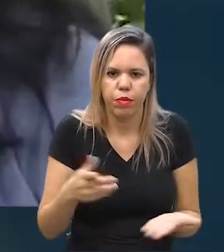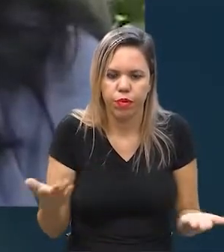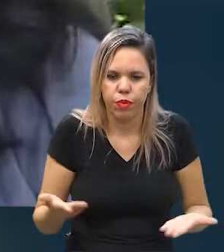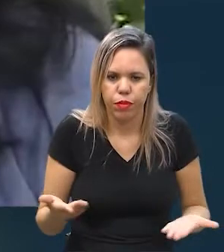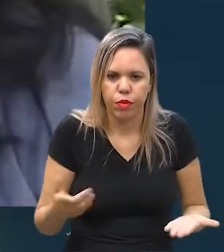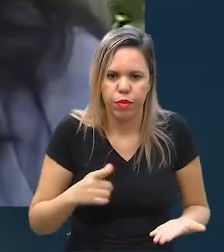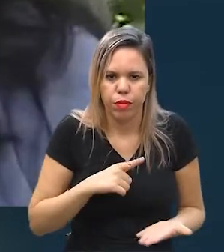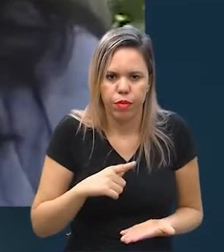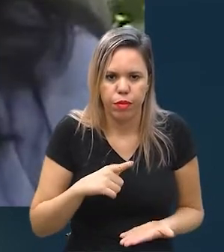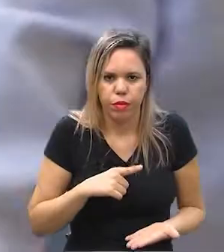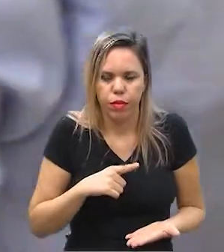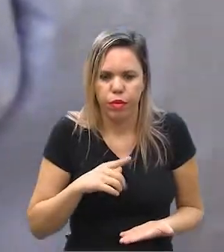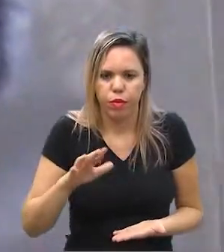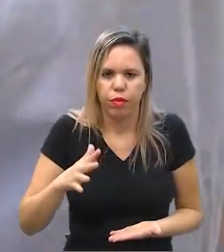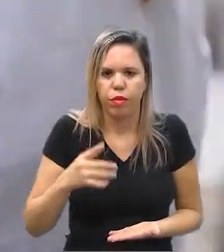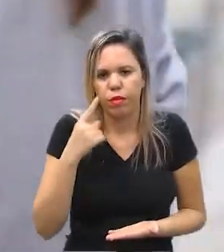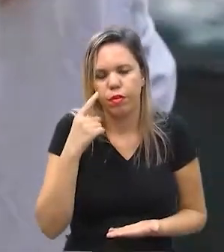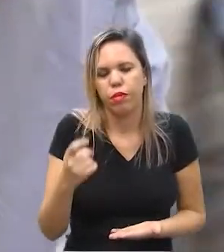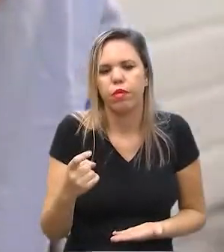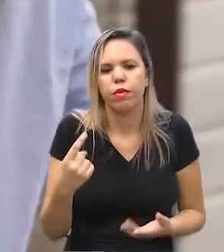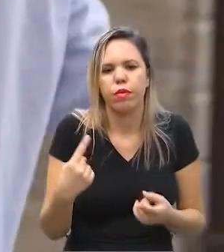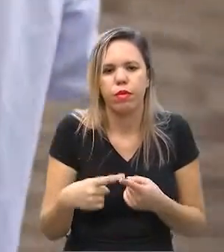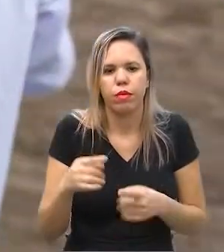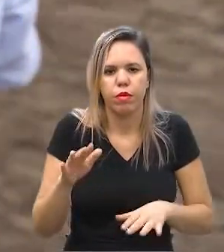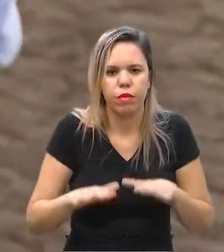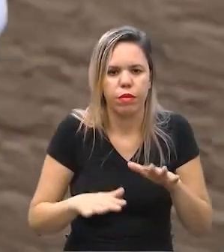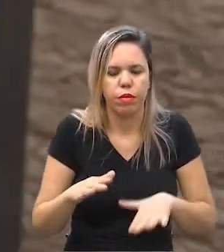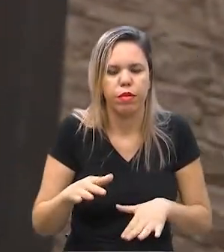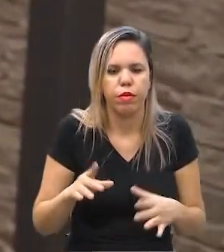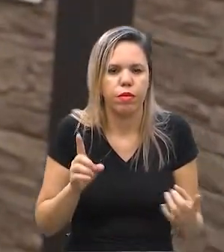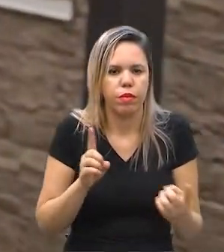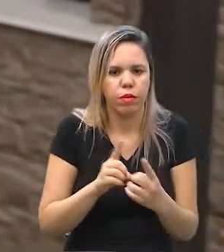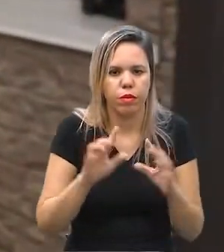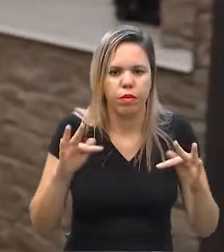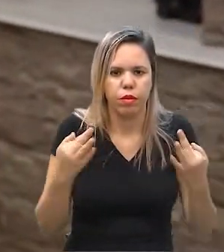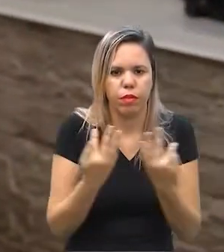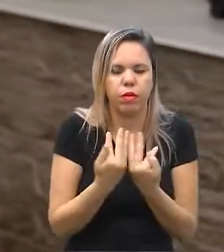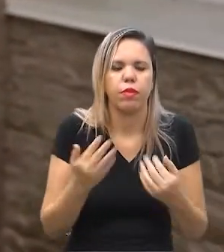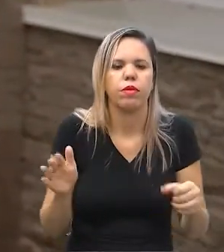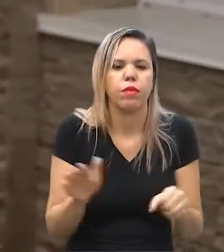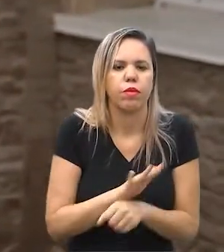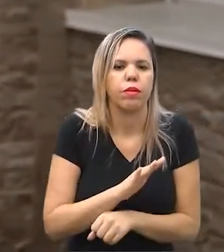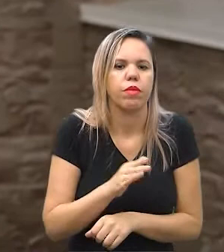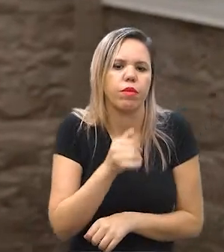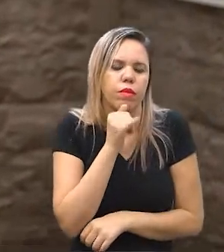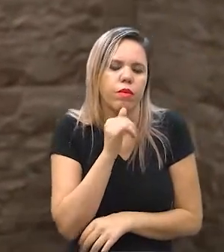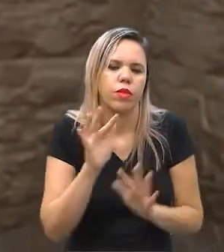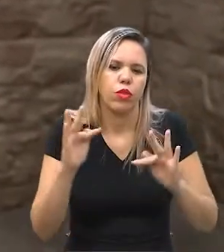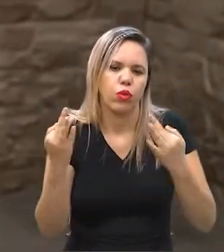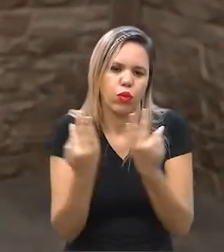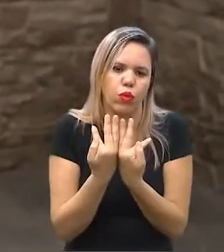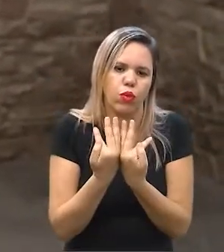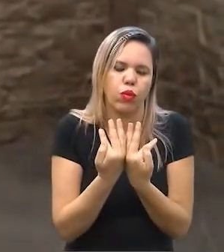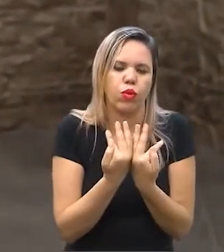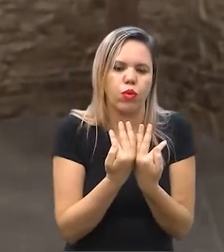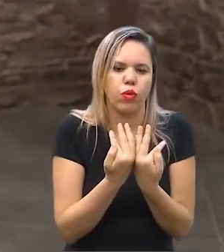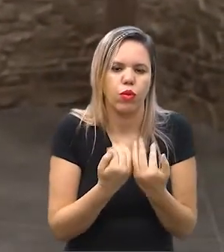gente atende, é interessante porque às vezes a gente atende a família inteira, né? Então, os pais